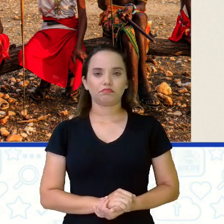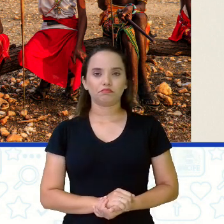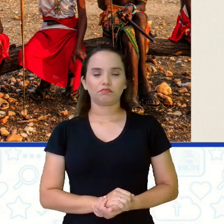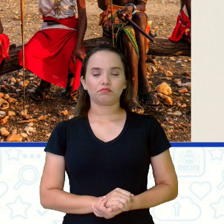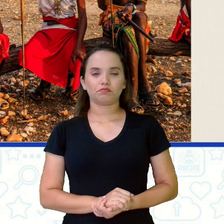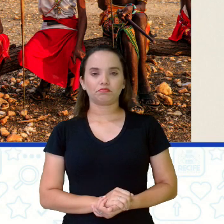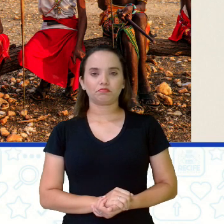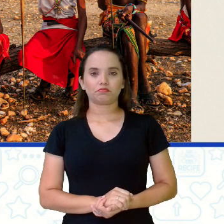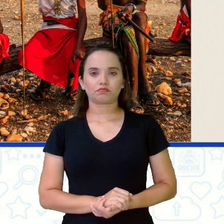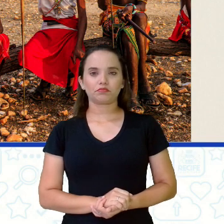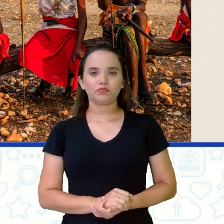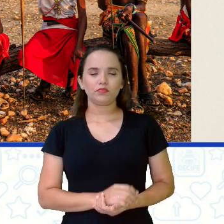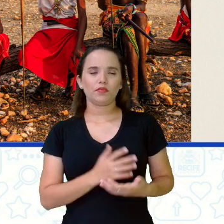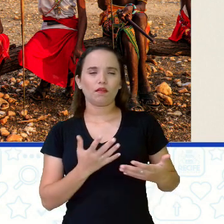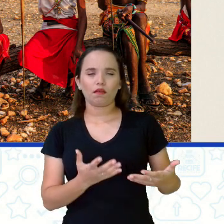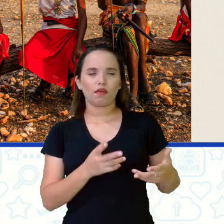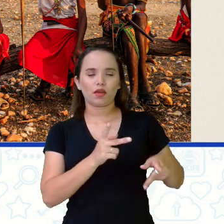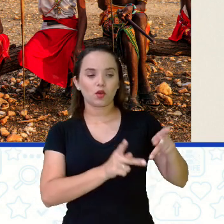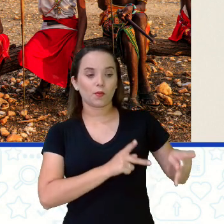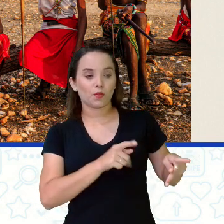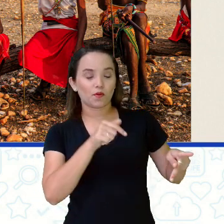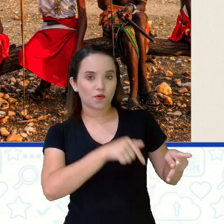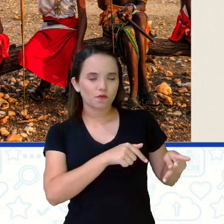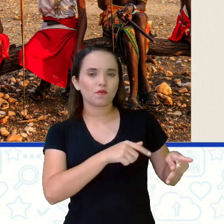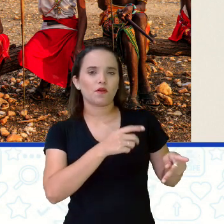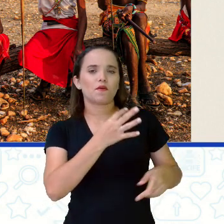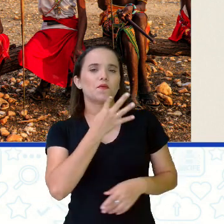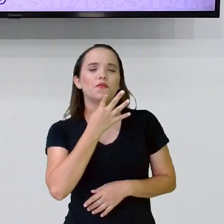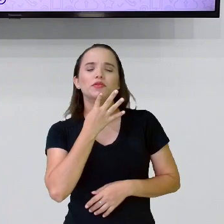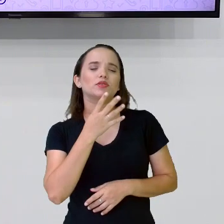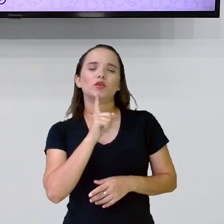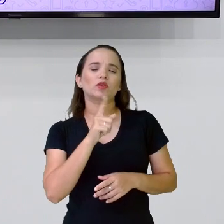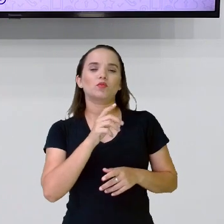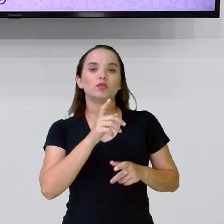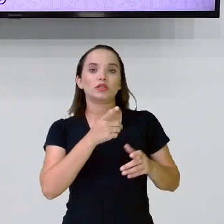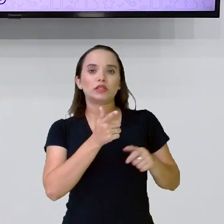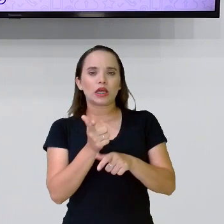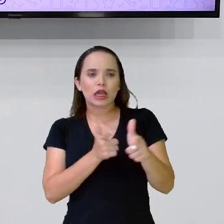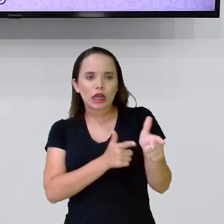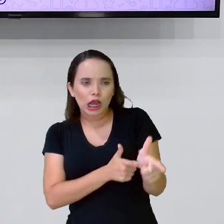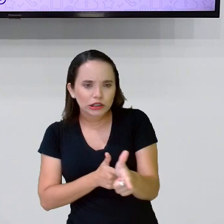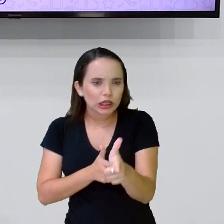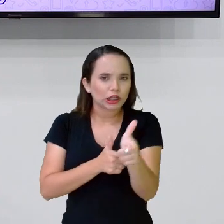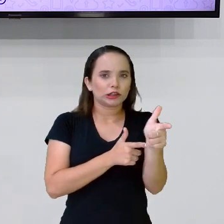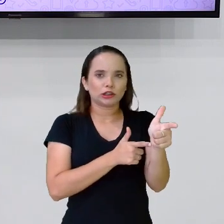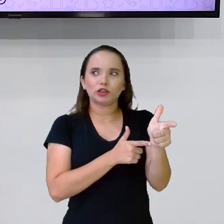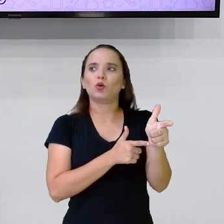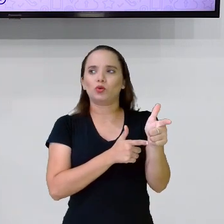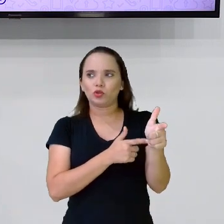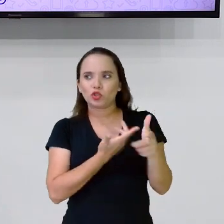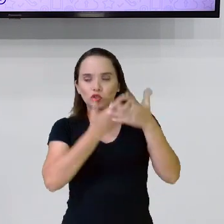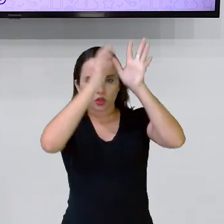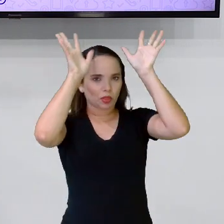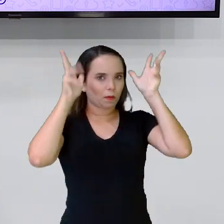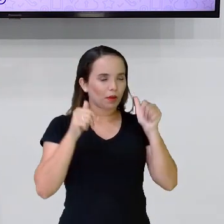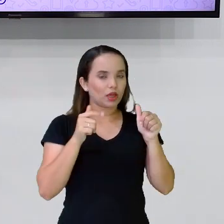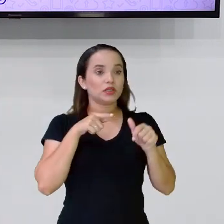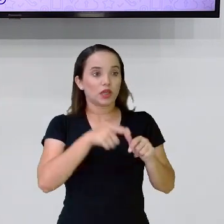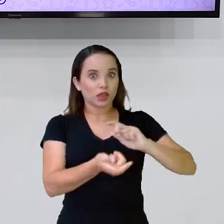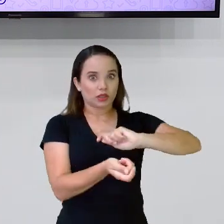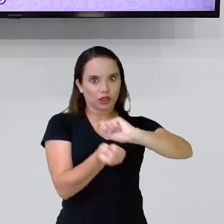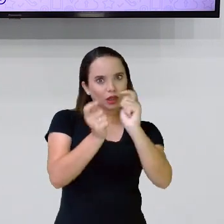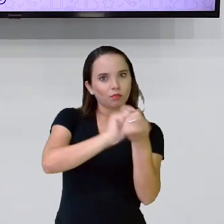Que eles são conhecidos por serem caçadores de leões e tal, uma etnia que se adaptou ao meio, né?